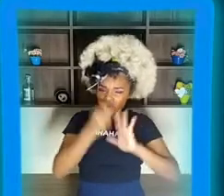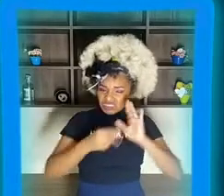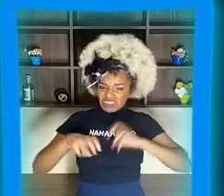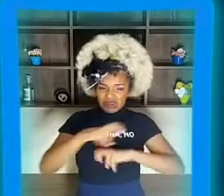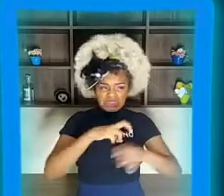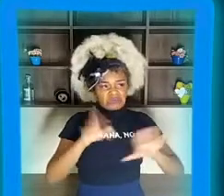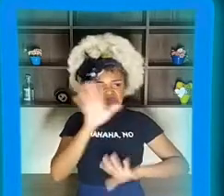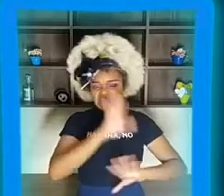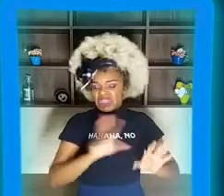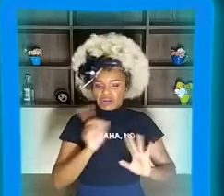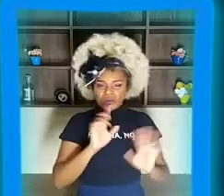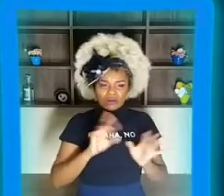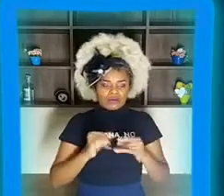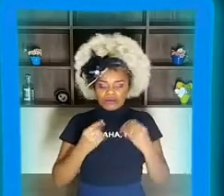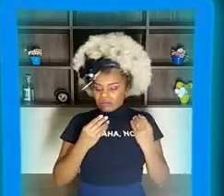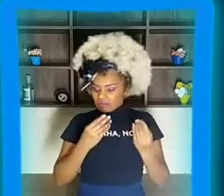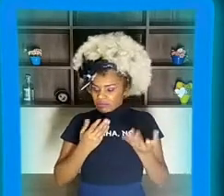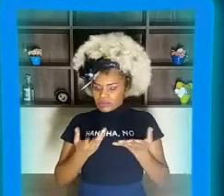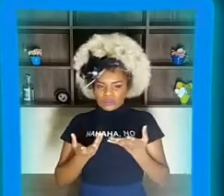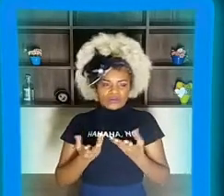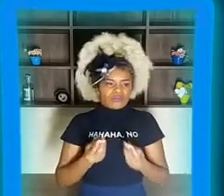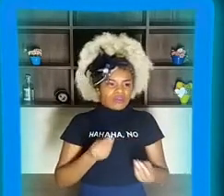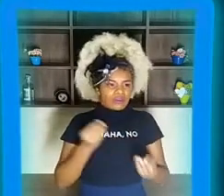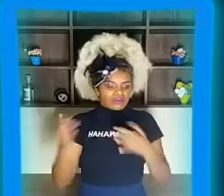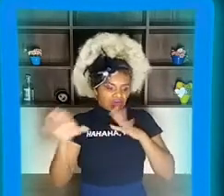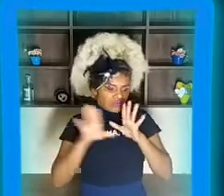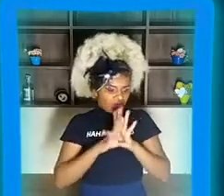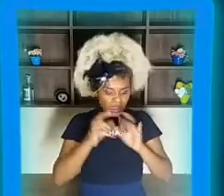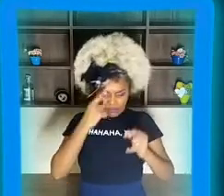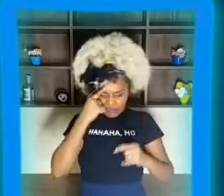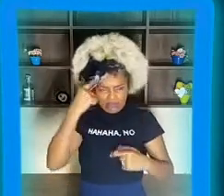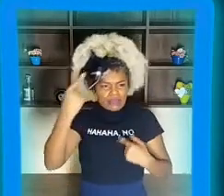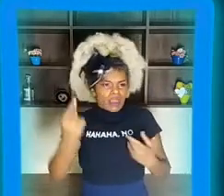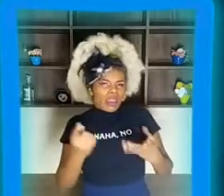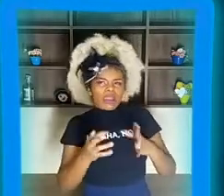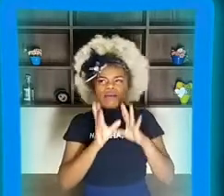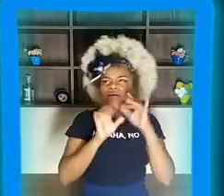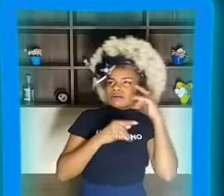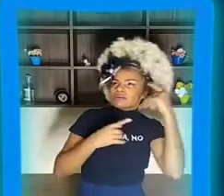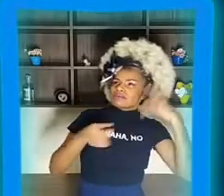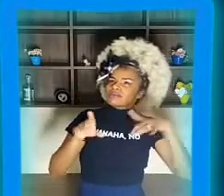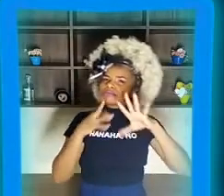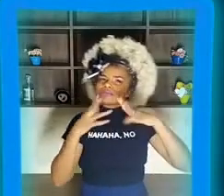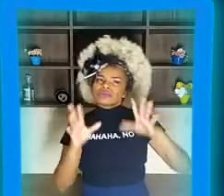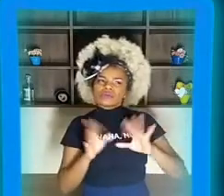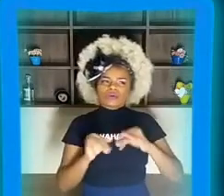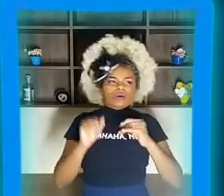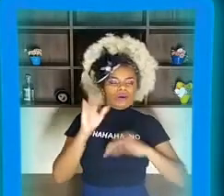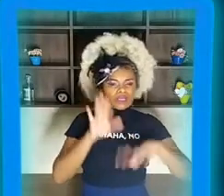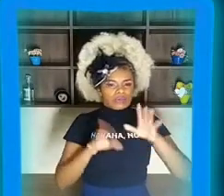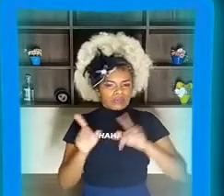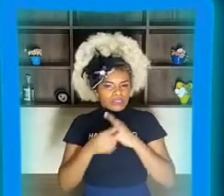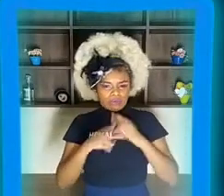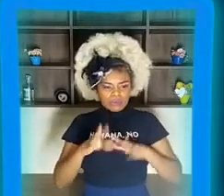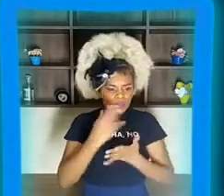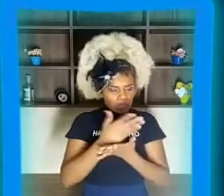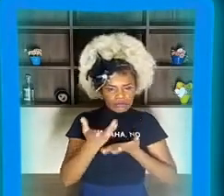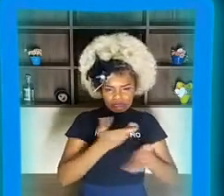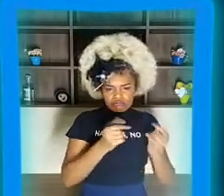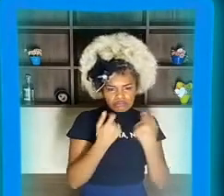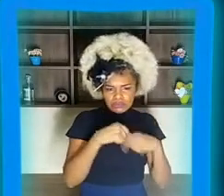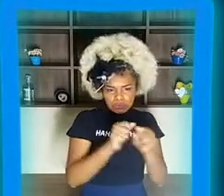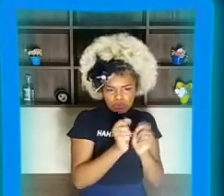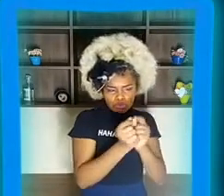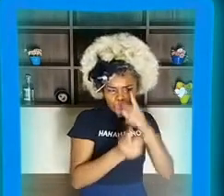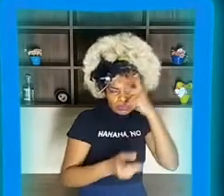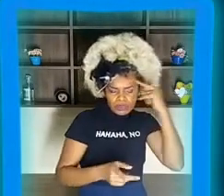não, em geral é... vem uma ideia, uma melodia, ou às vezes a música é alguma parceria também, alguma coisa